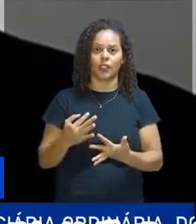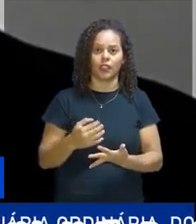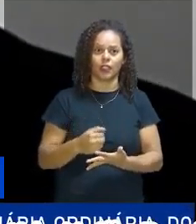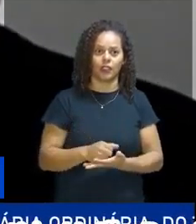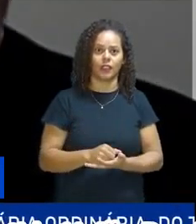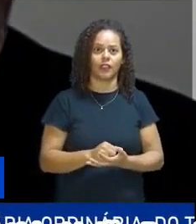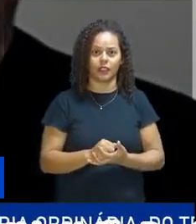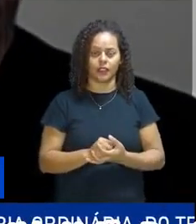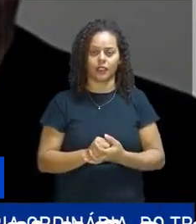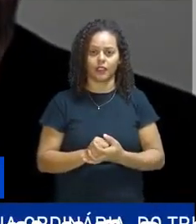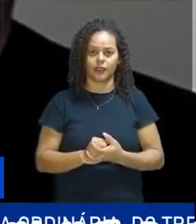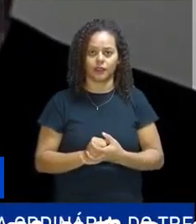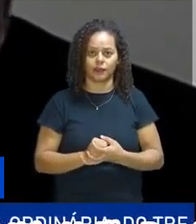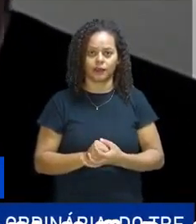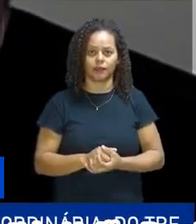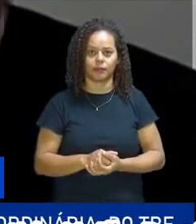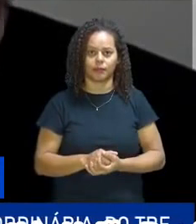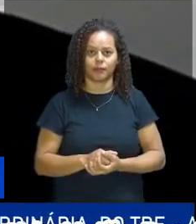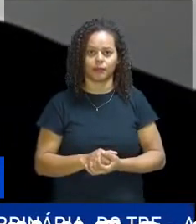o NACEP